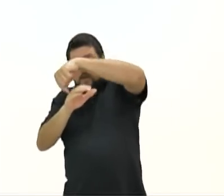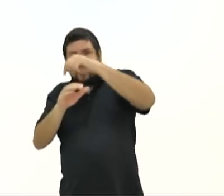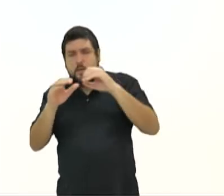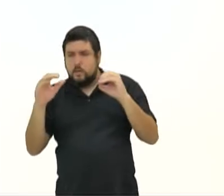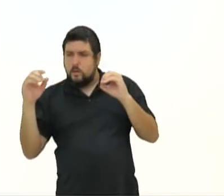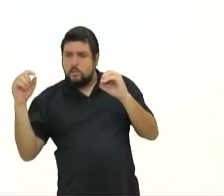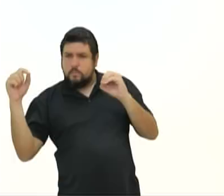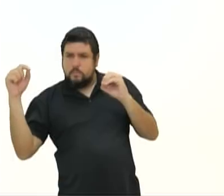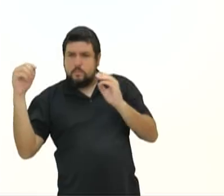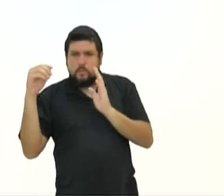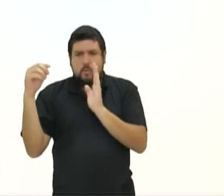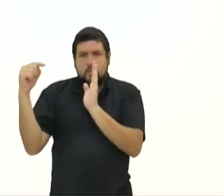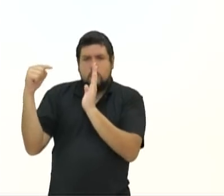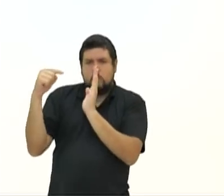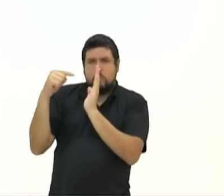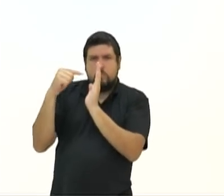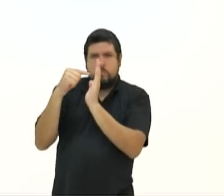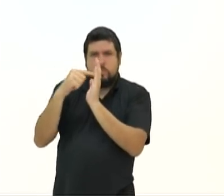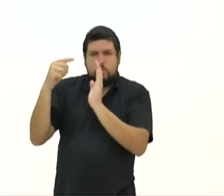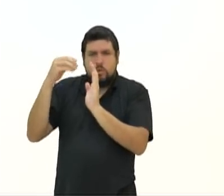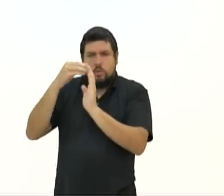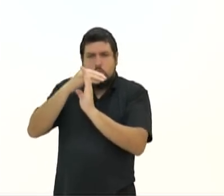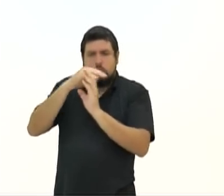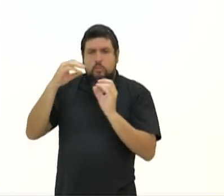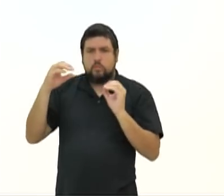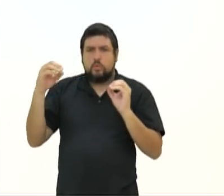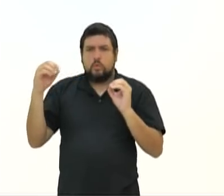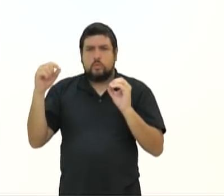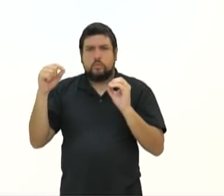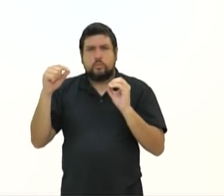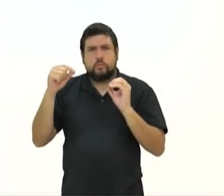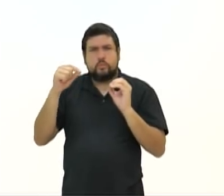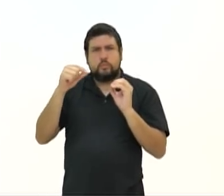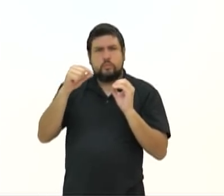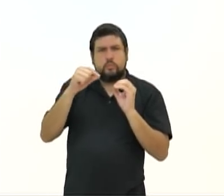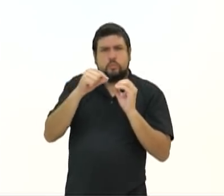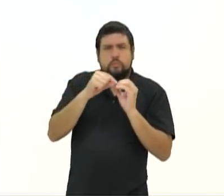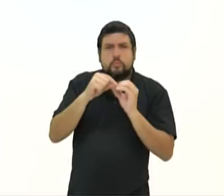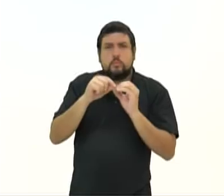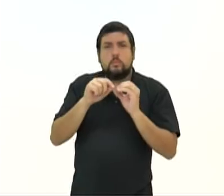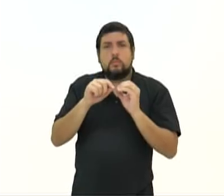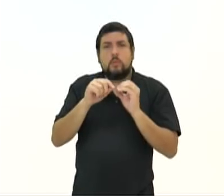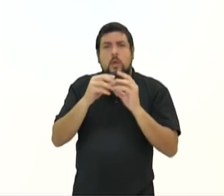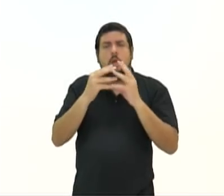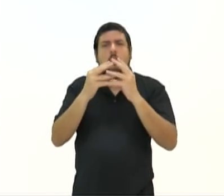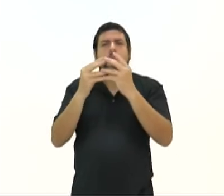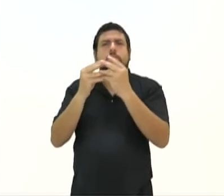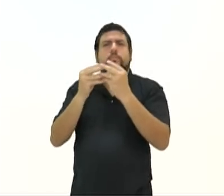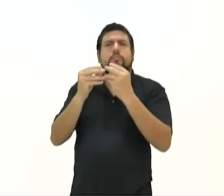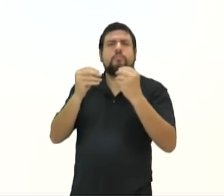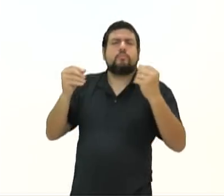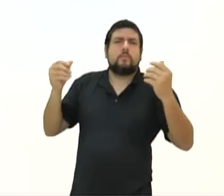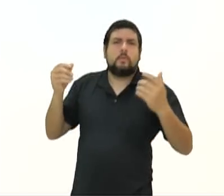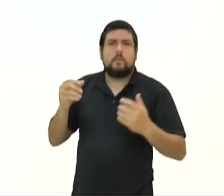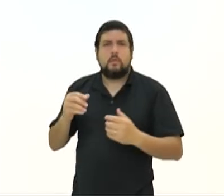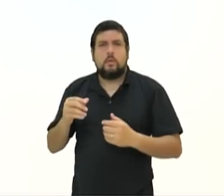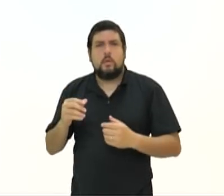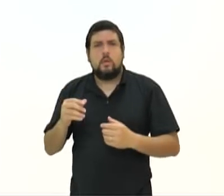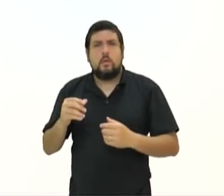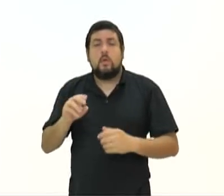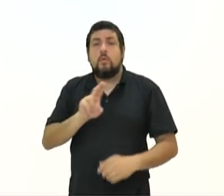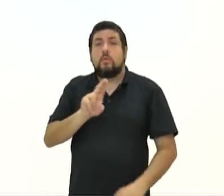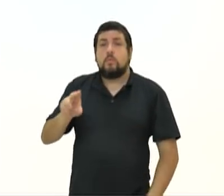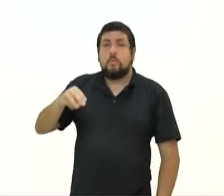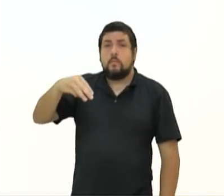meteoro, quando ele atravessa a atmosfera e entra no planeta, ele pode queimar por conta da velocidade com que ele entra e o